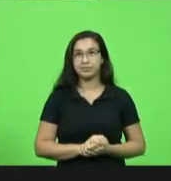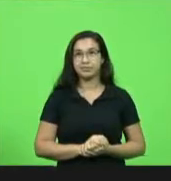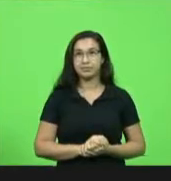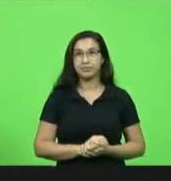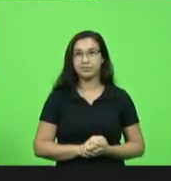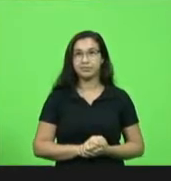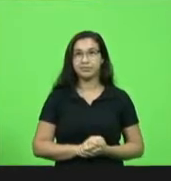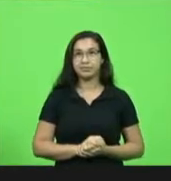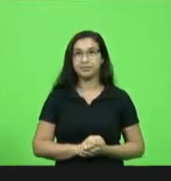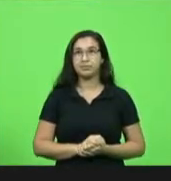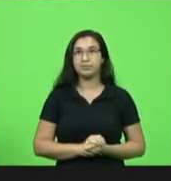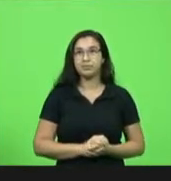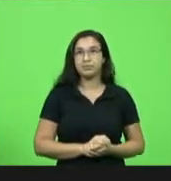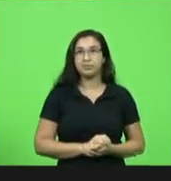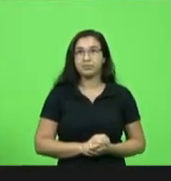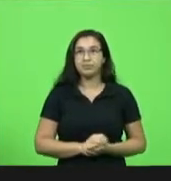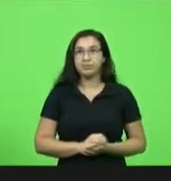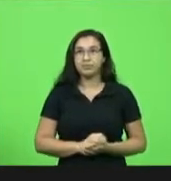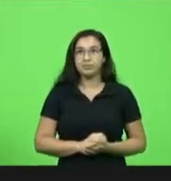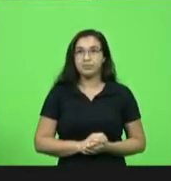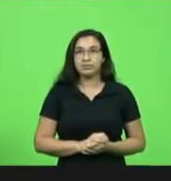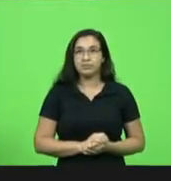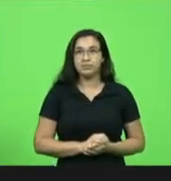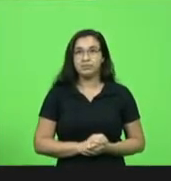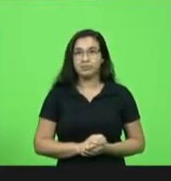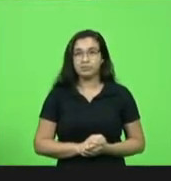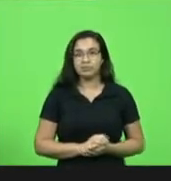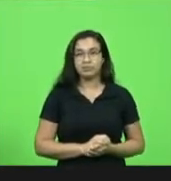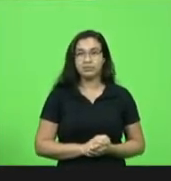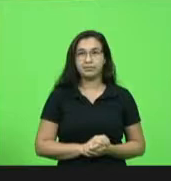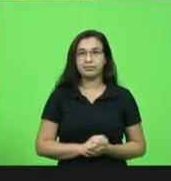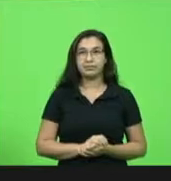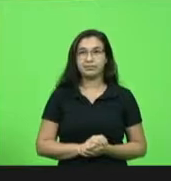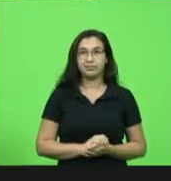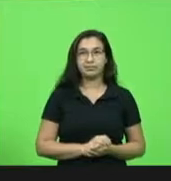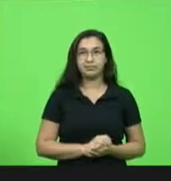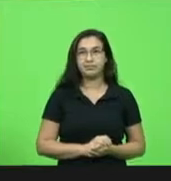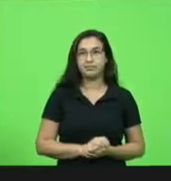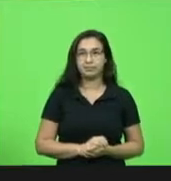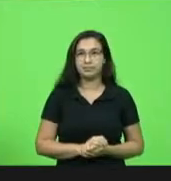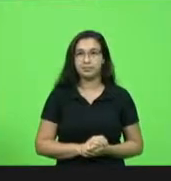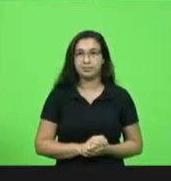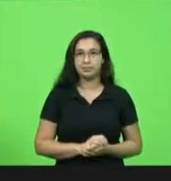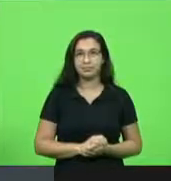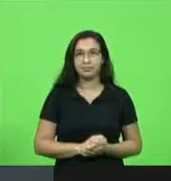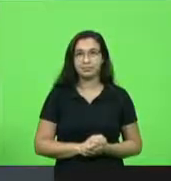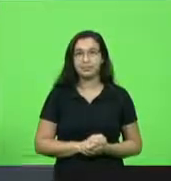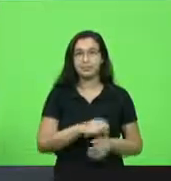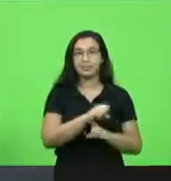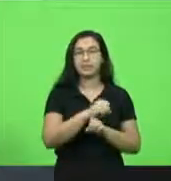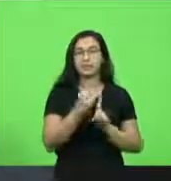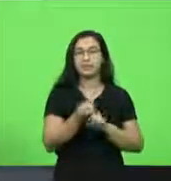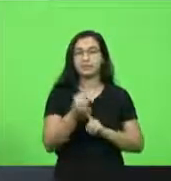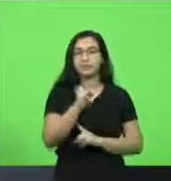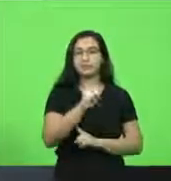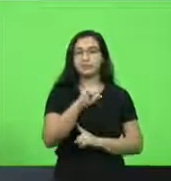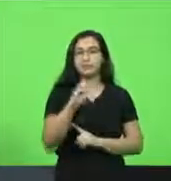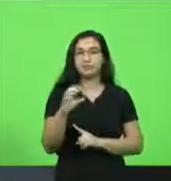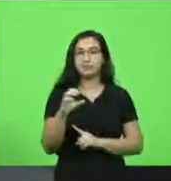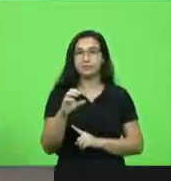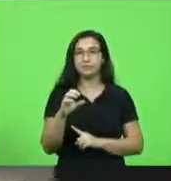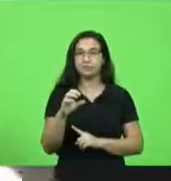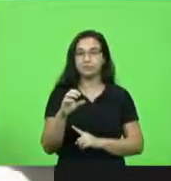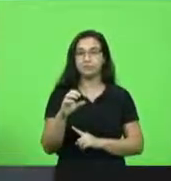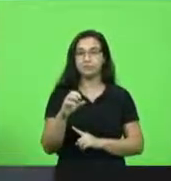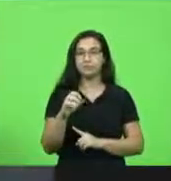Ok, deputado. Mais 30 segundos para concluir. Para concluir, por gentileza, que a sociedade catarinense deixe essa singela